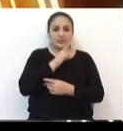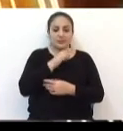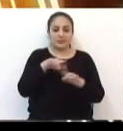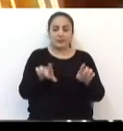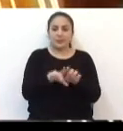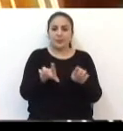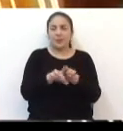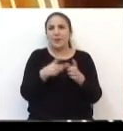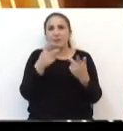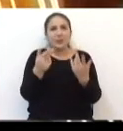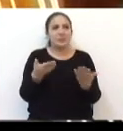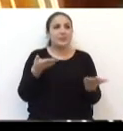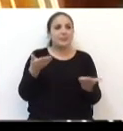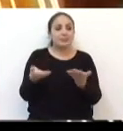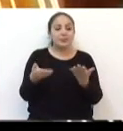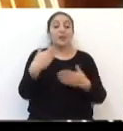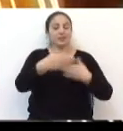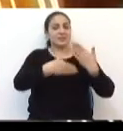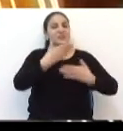esse